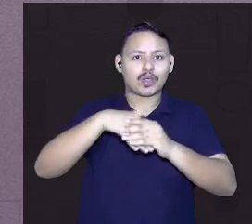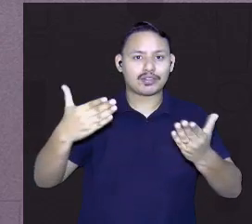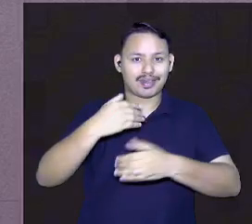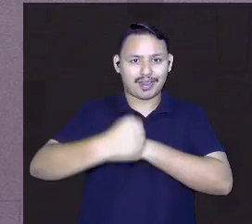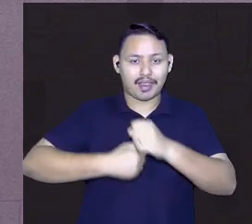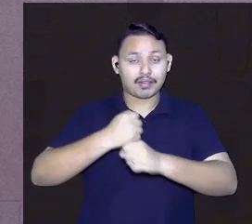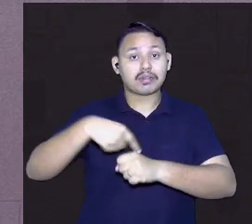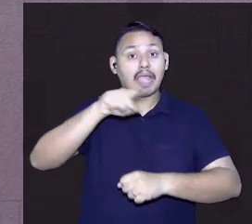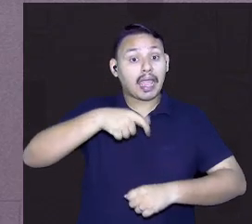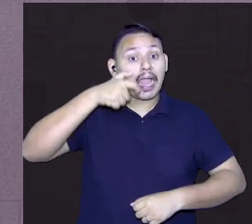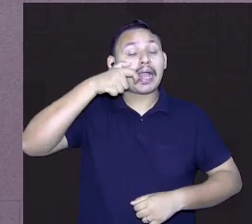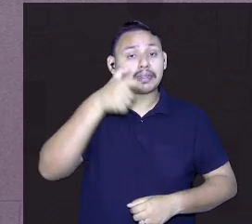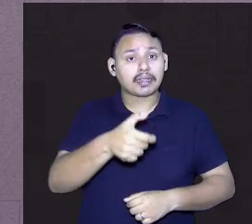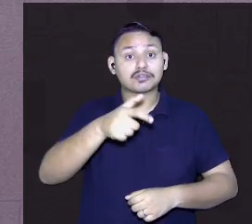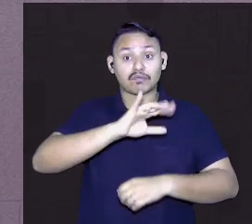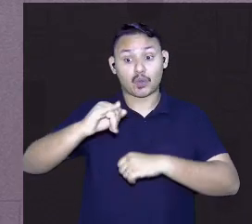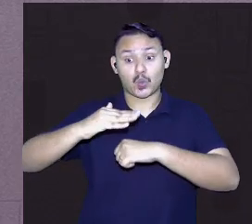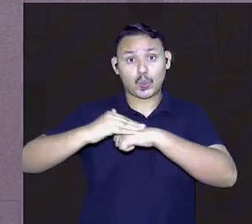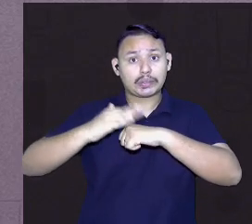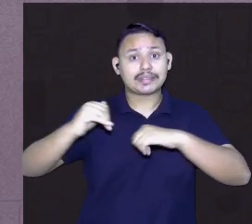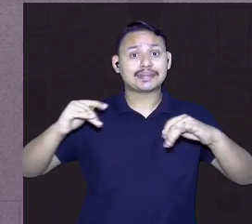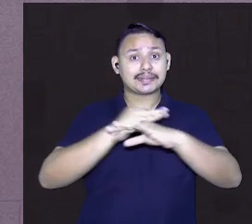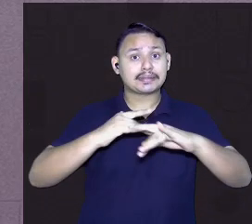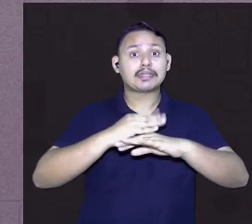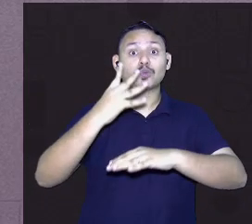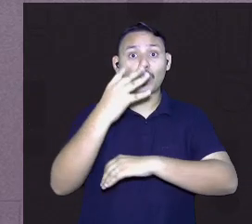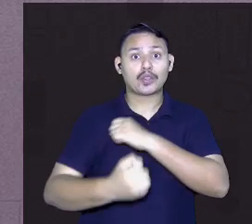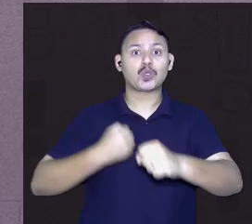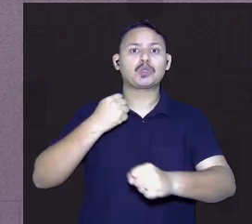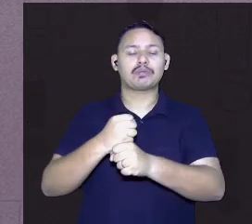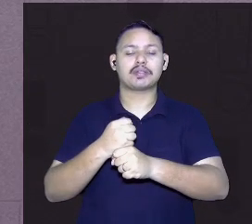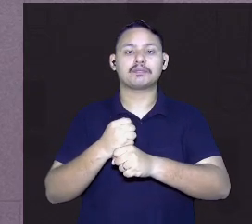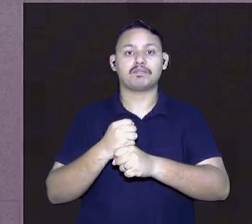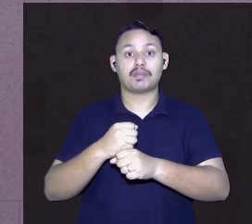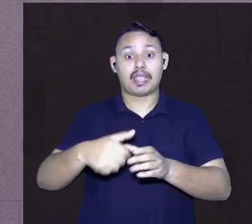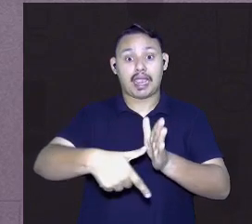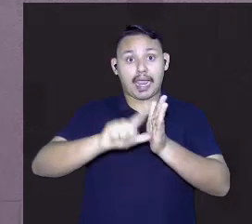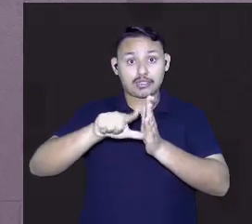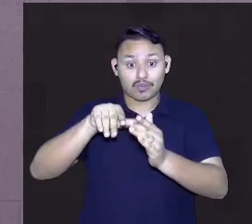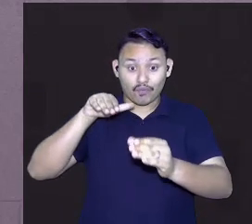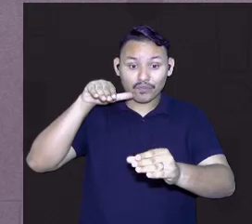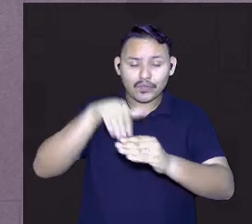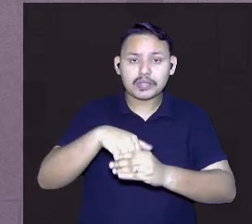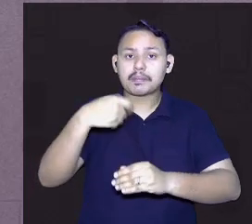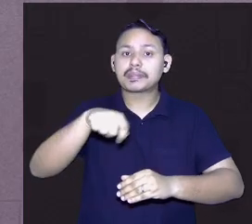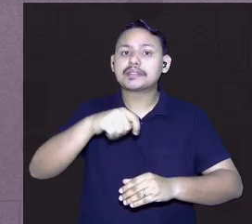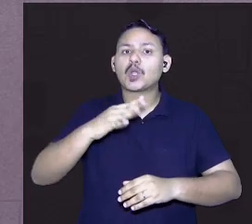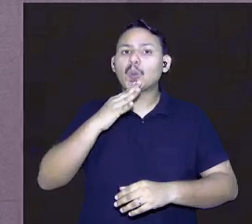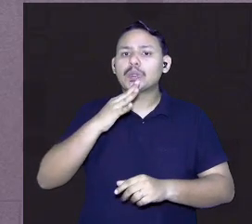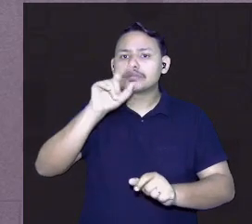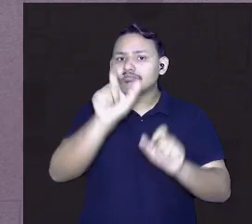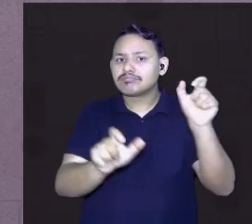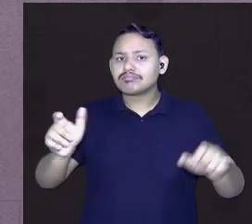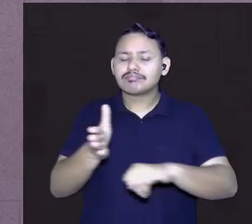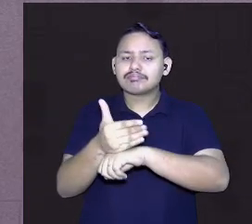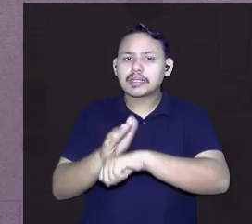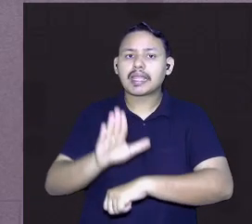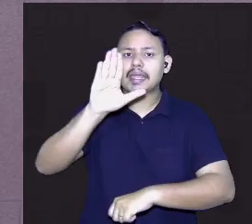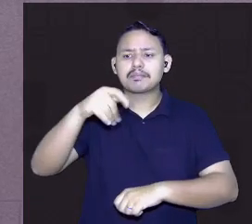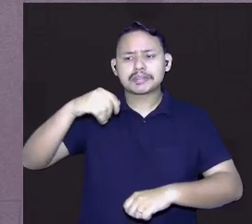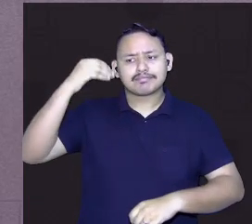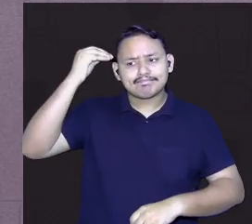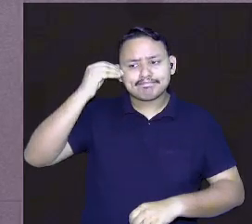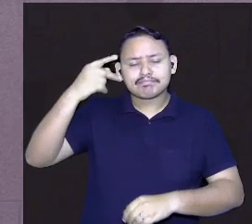ano? Fique ligado, afinal eles vão cuidar da sua cidade pelos próximos 4 anos. Antes de votar, conheça os